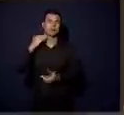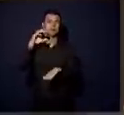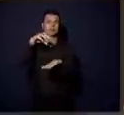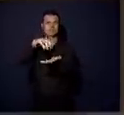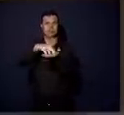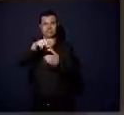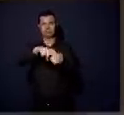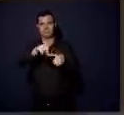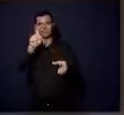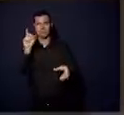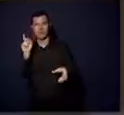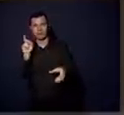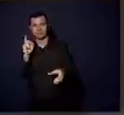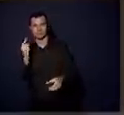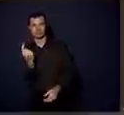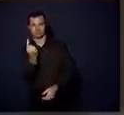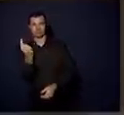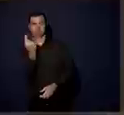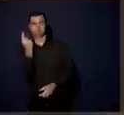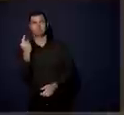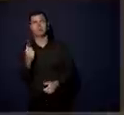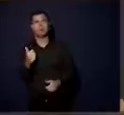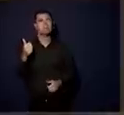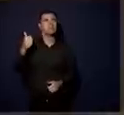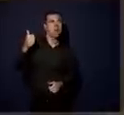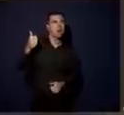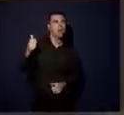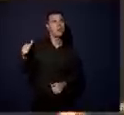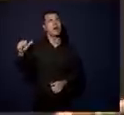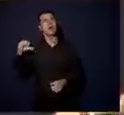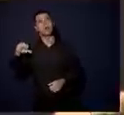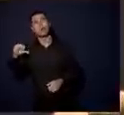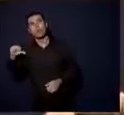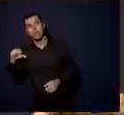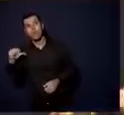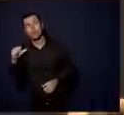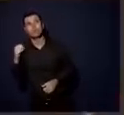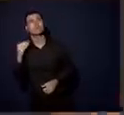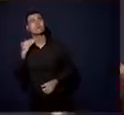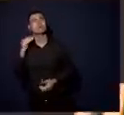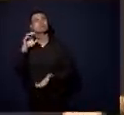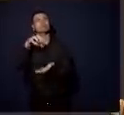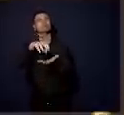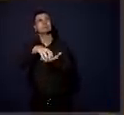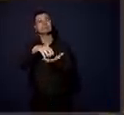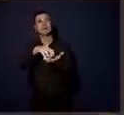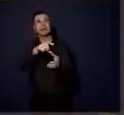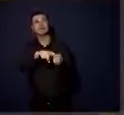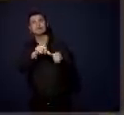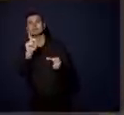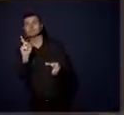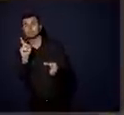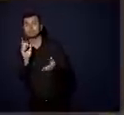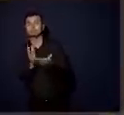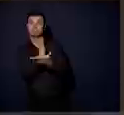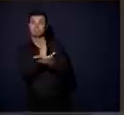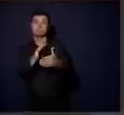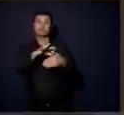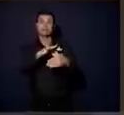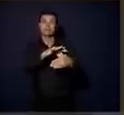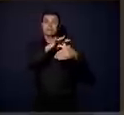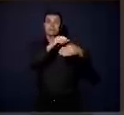tem algum barulho assim será que foi bom ruim a independência do Banco Central espontaneamente a gente vê líderes políticos